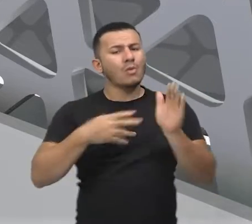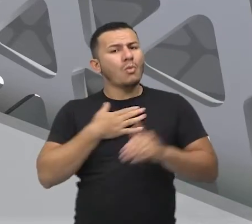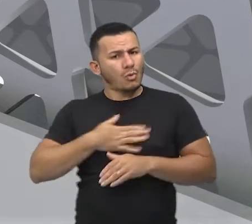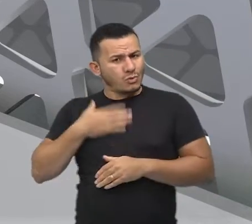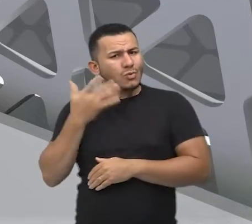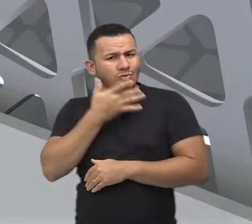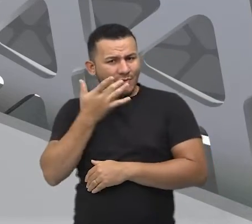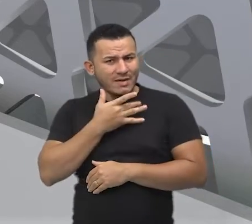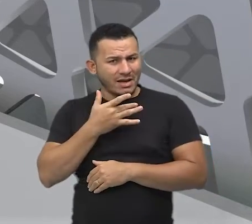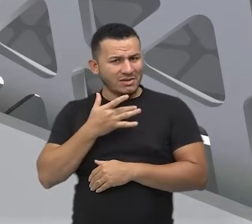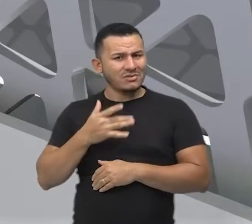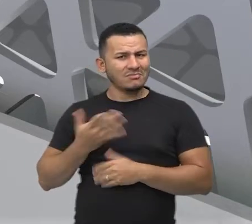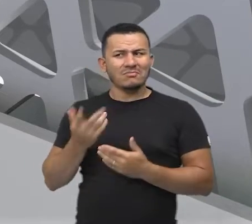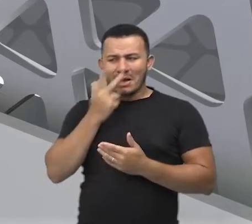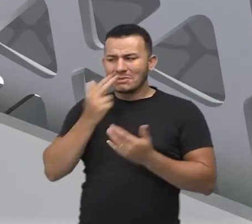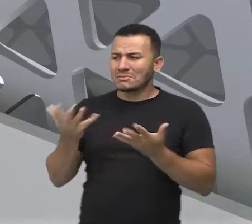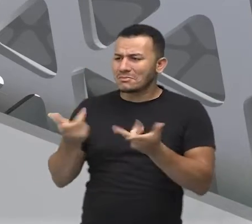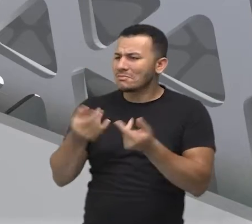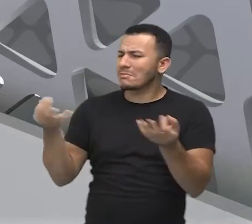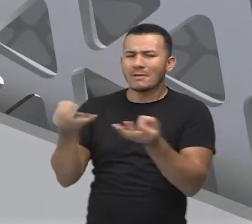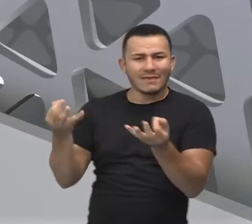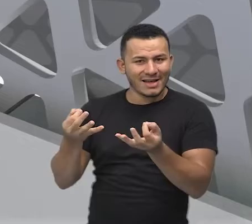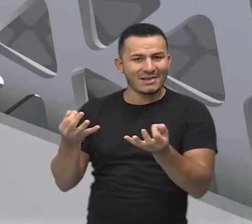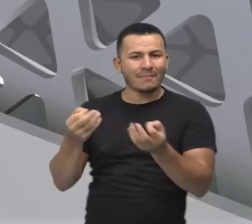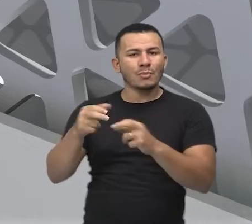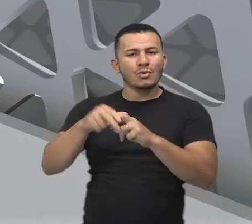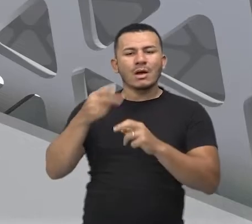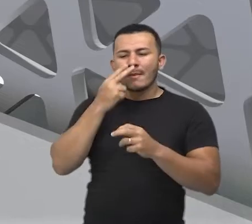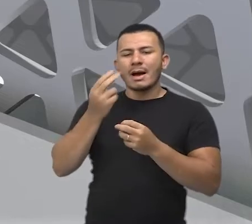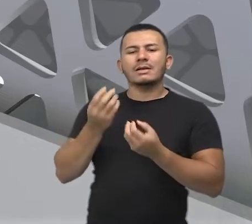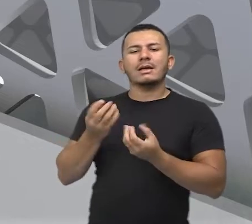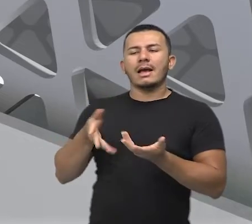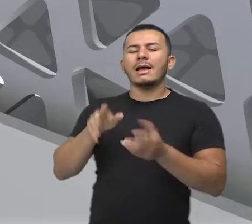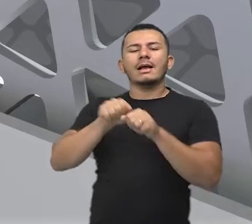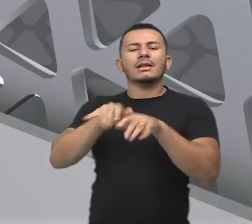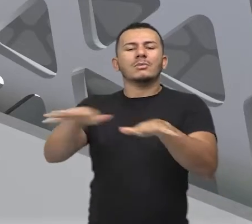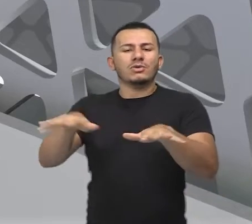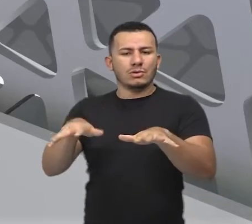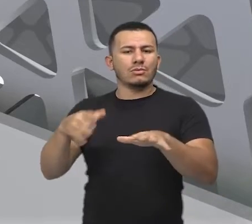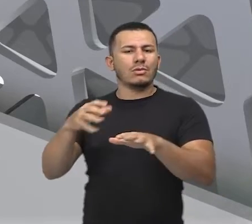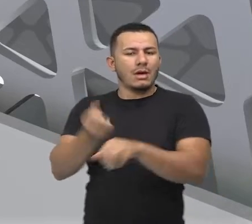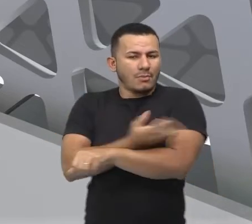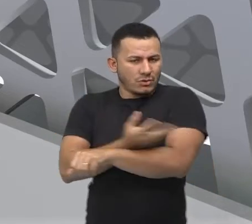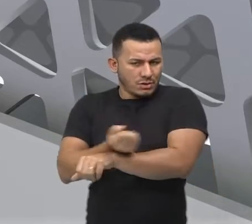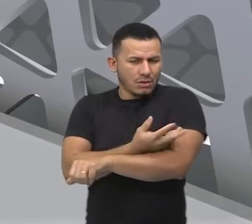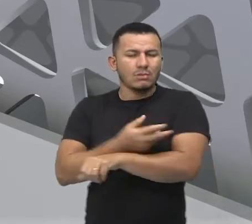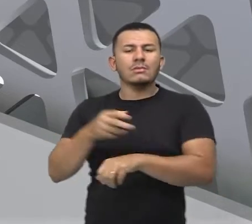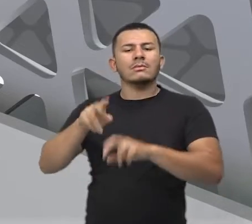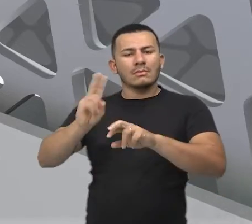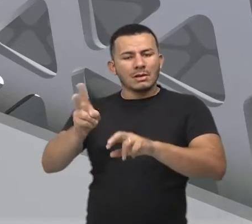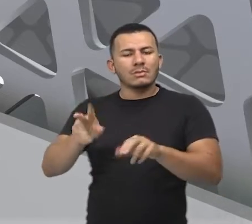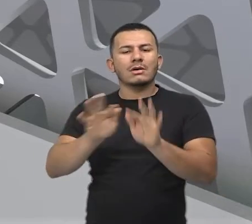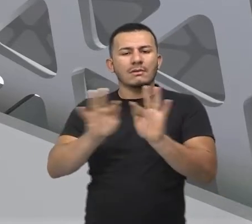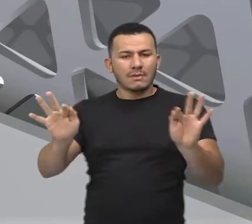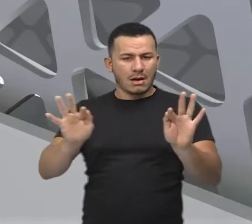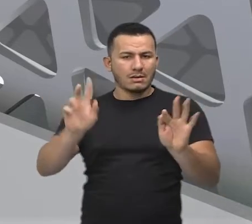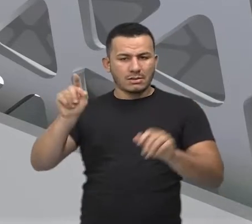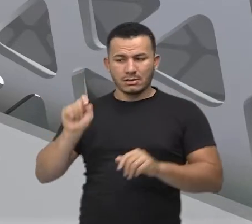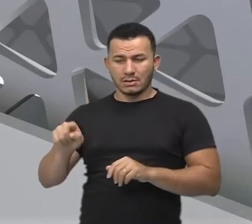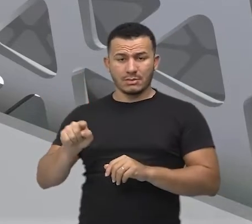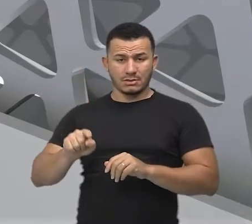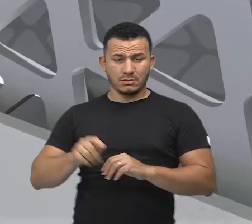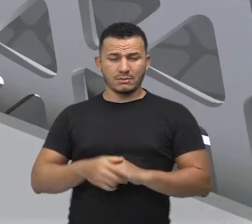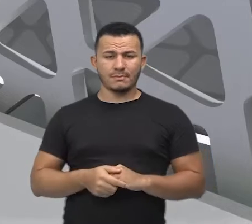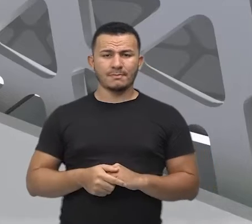gostou muito do sorvete, ficou maravilhada e está transmitindo esta emoção para outra pessoa por meio dessa frase exclamativa,